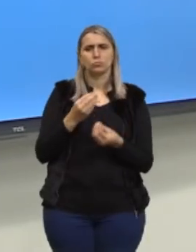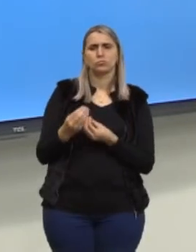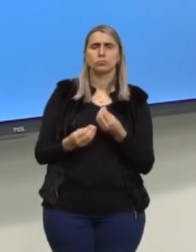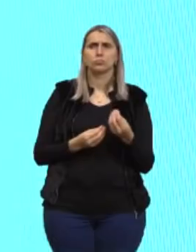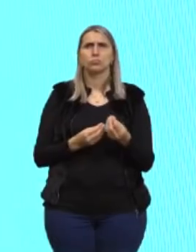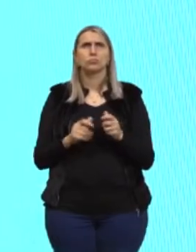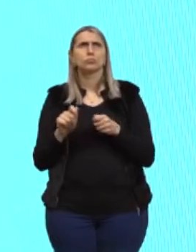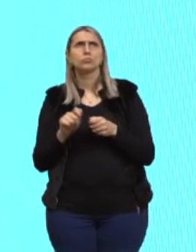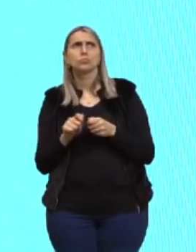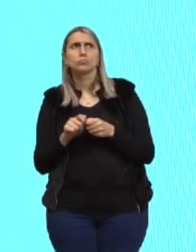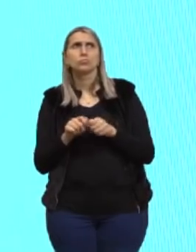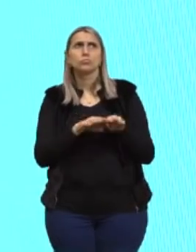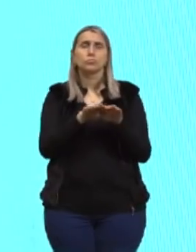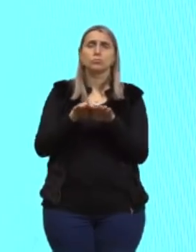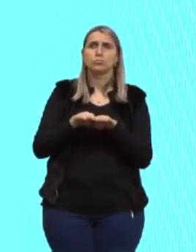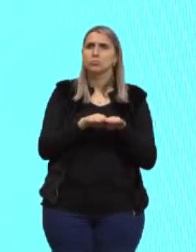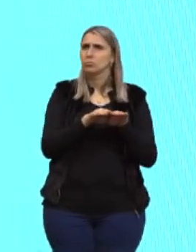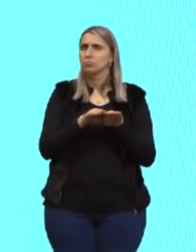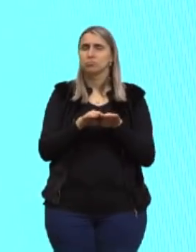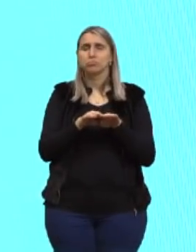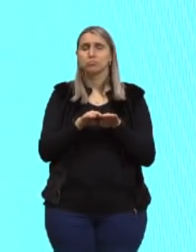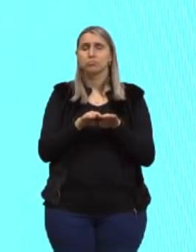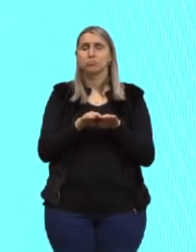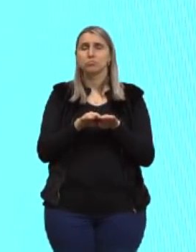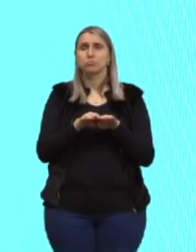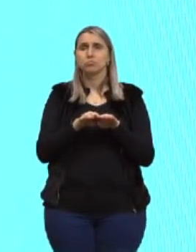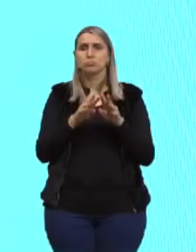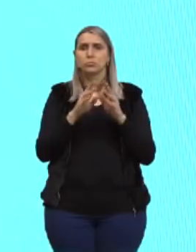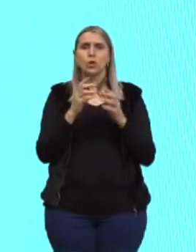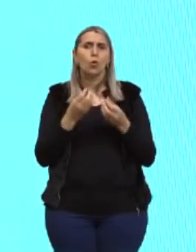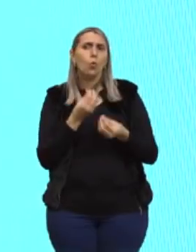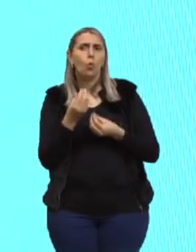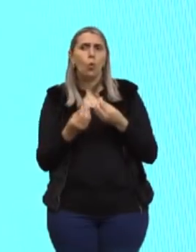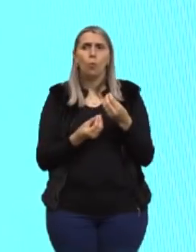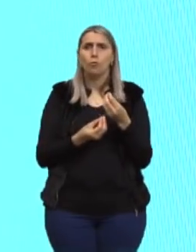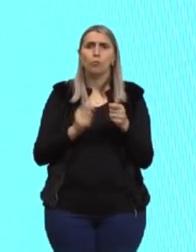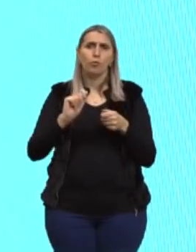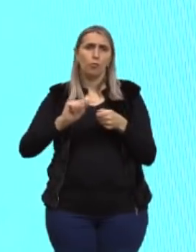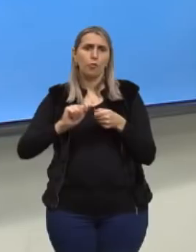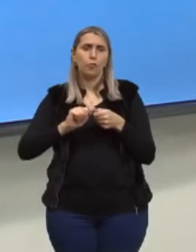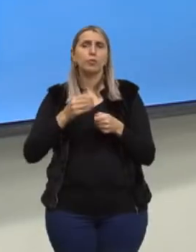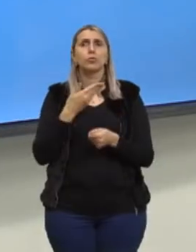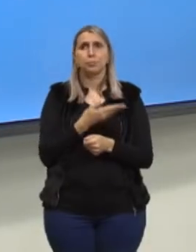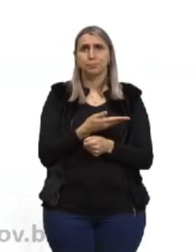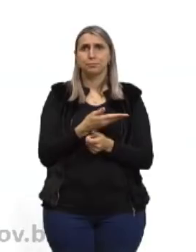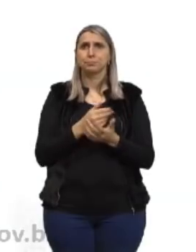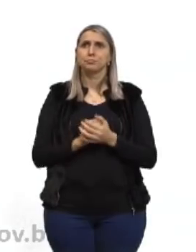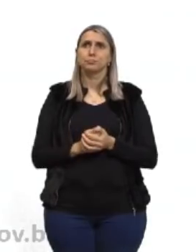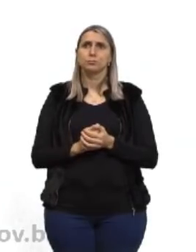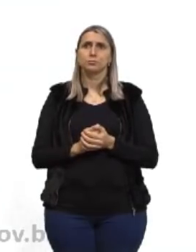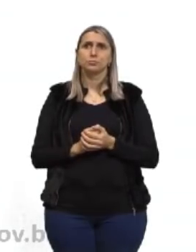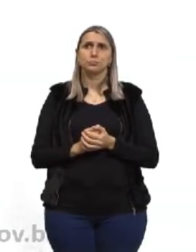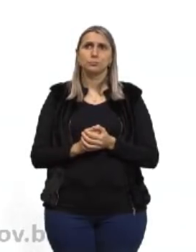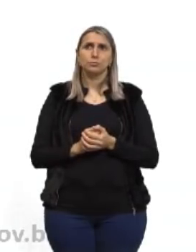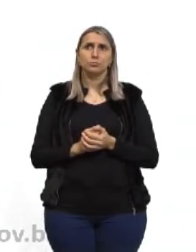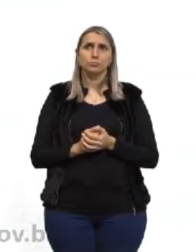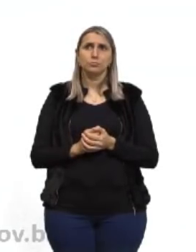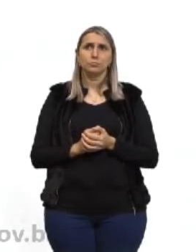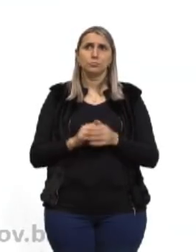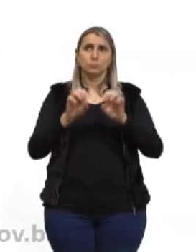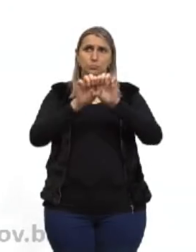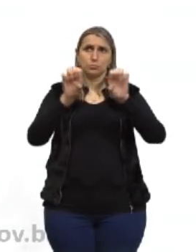como é que é a quando for falar em padrão nada mais é do que as condições que foram determinados aquilo ele a